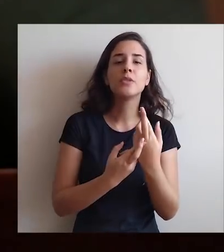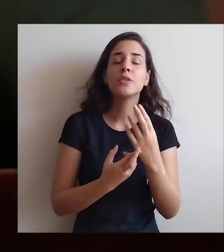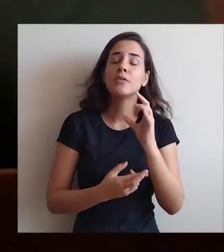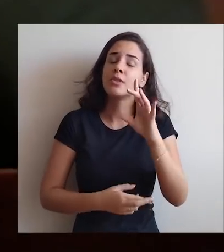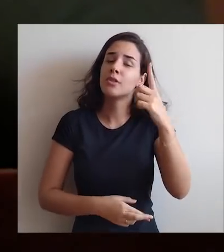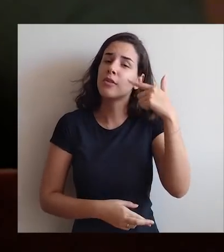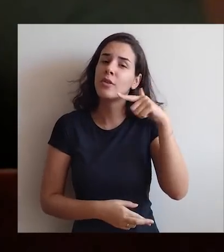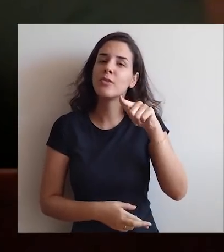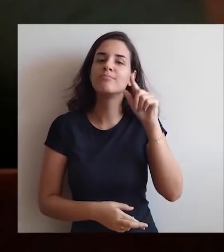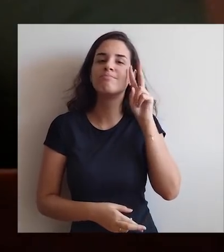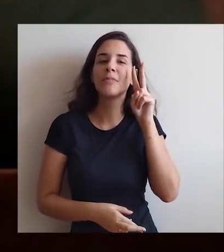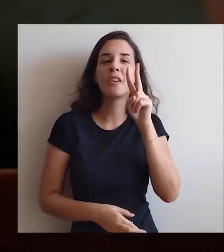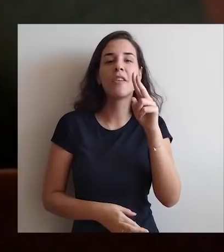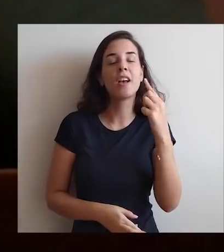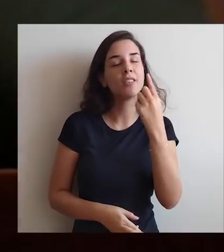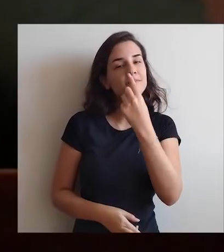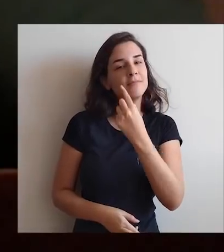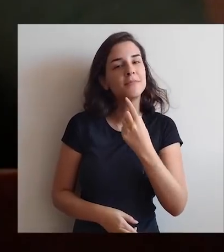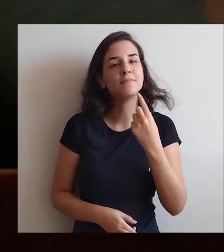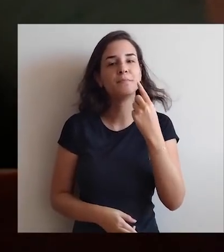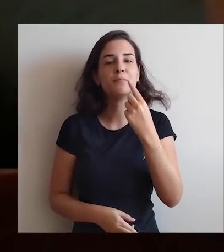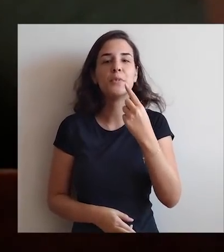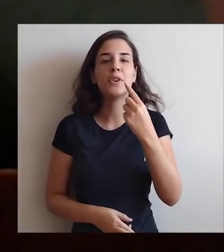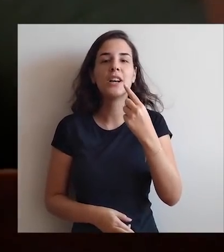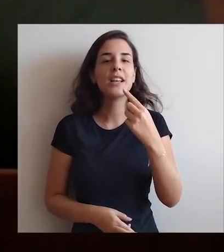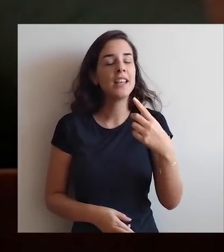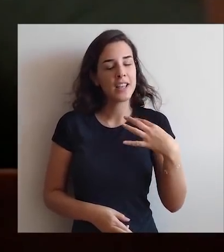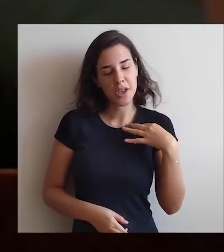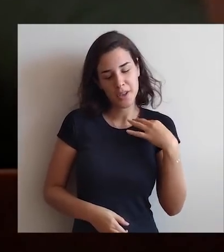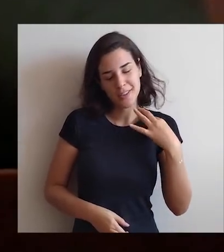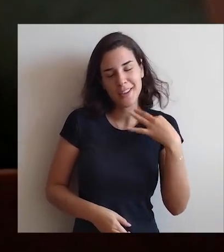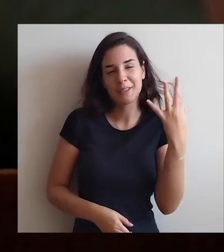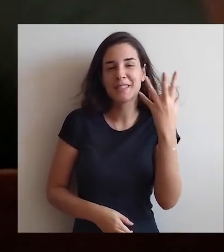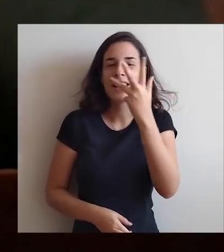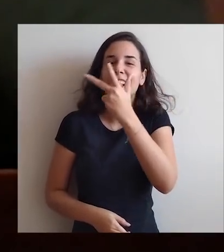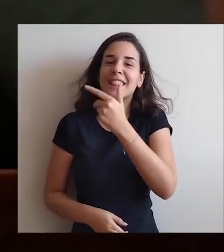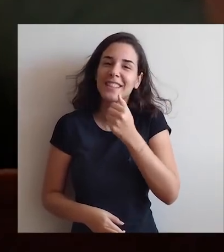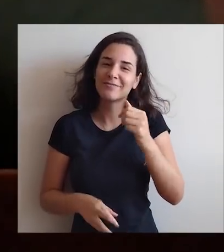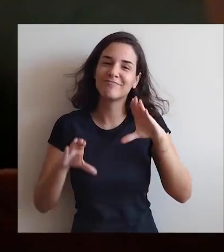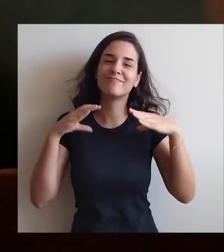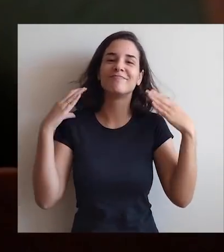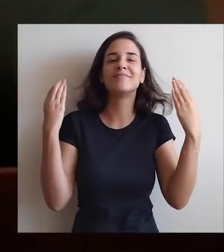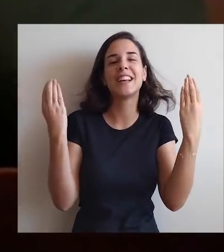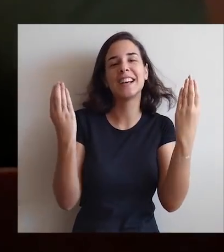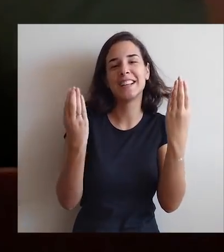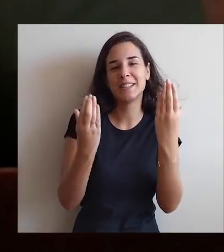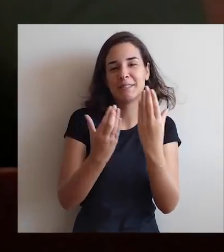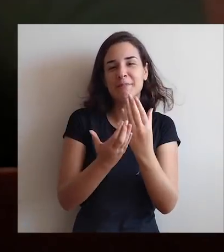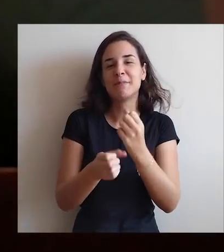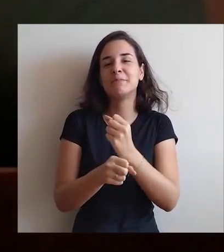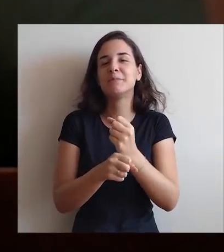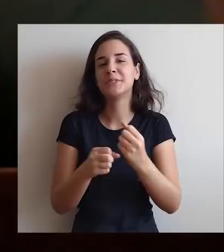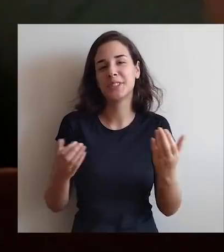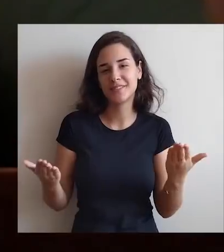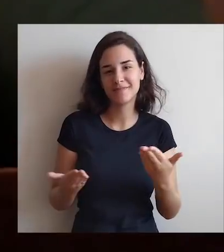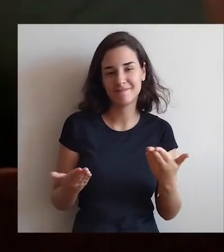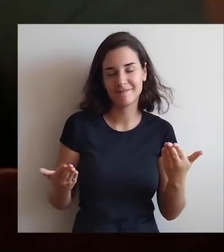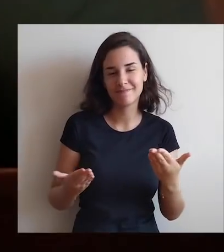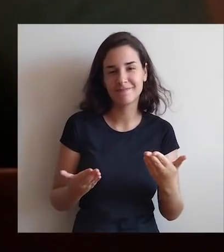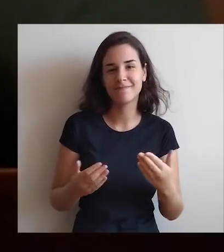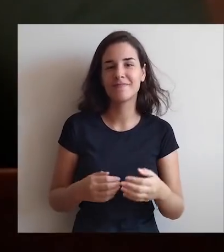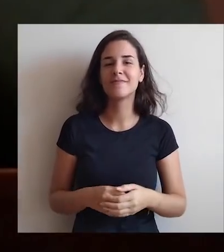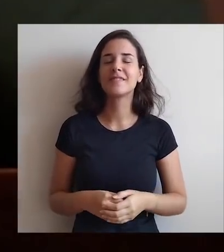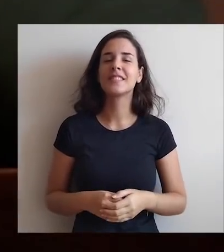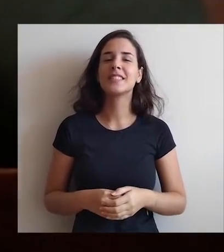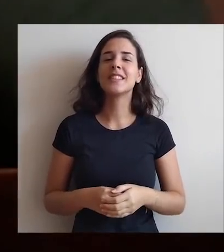e do trabalho que estamos envolvidos, vocês só vão ver a minha boca e a minha belíssima camisa da campanha desse